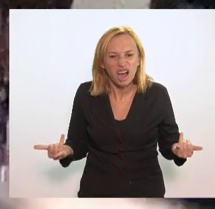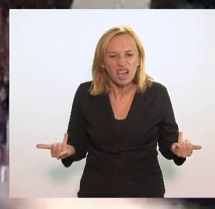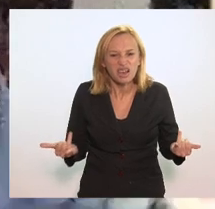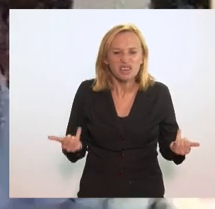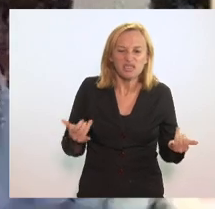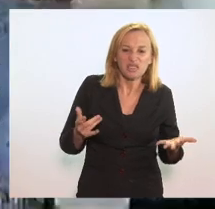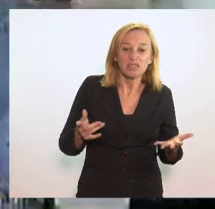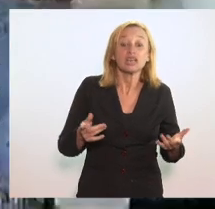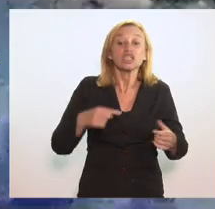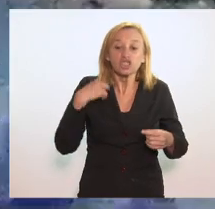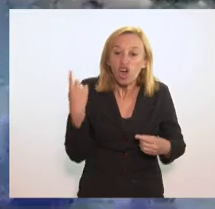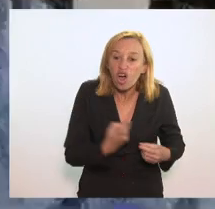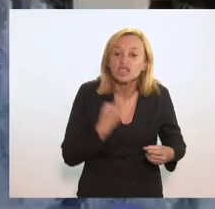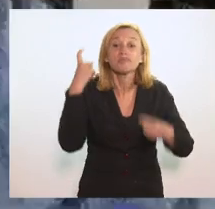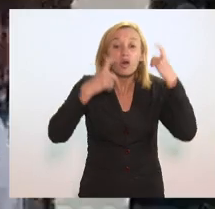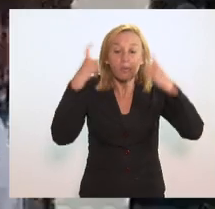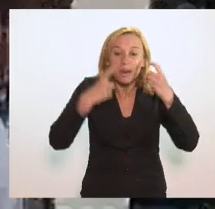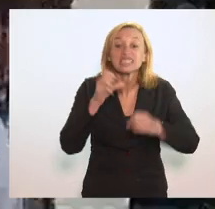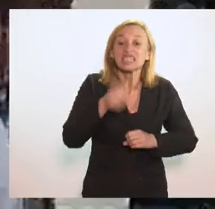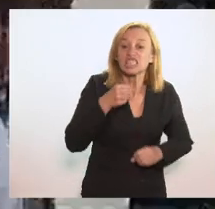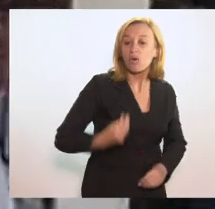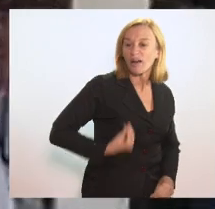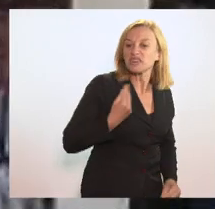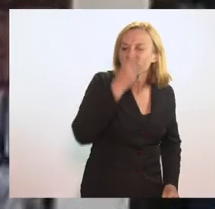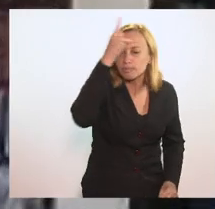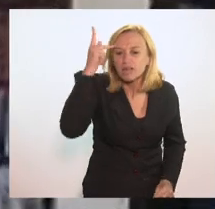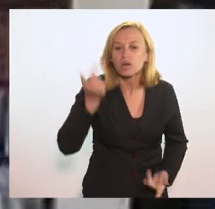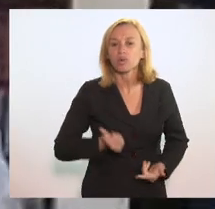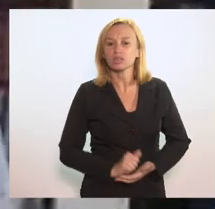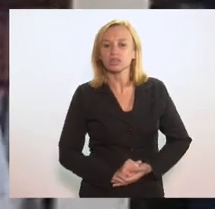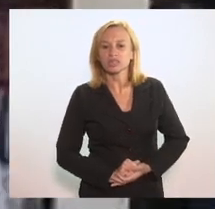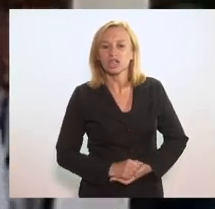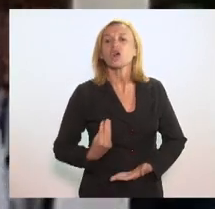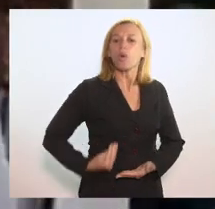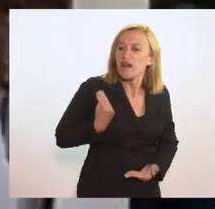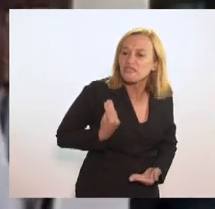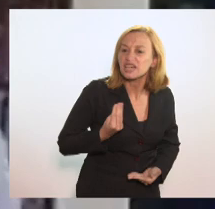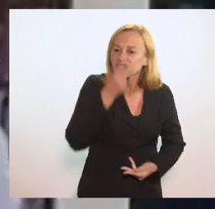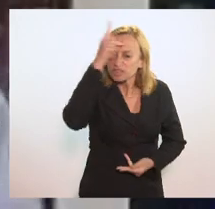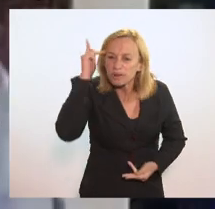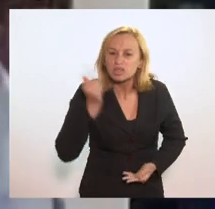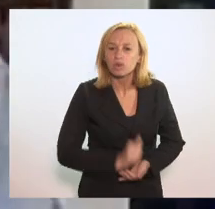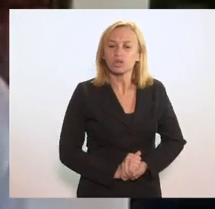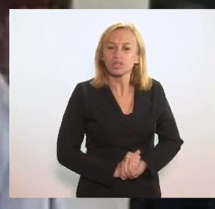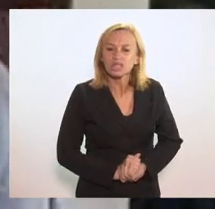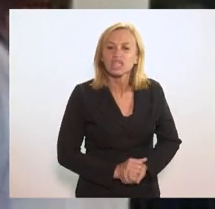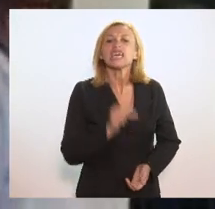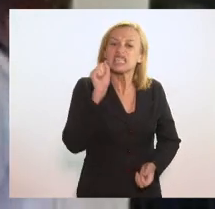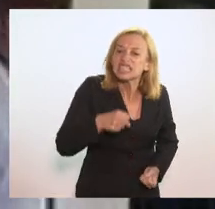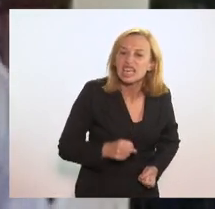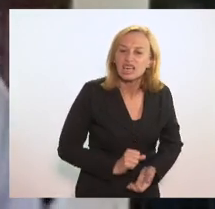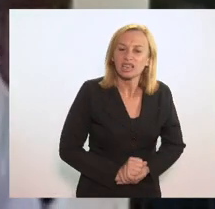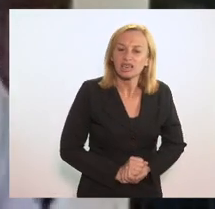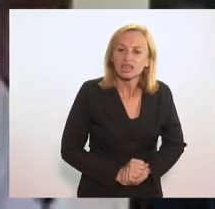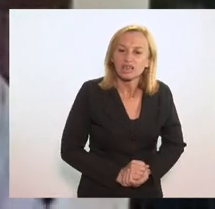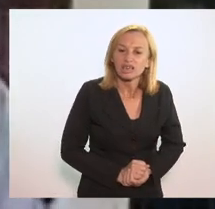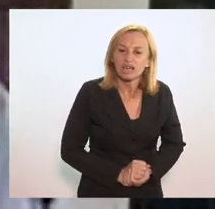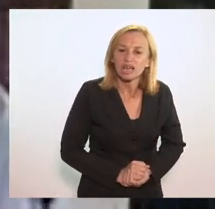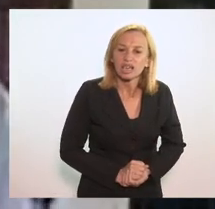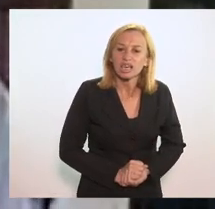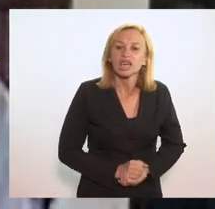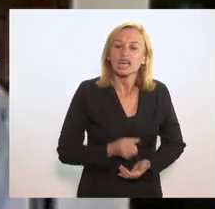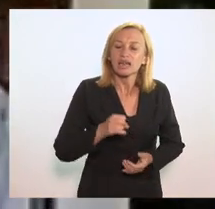nós temos preocupação, é com a vida das pessoas. É com a vida das pessoas. Se há